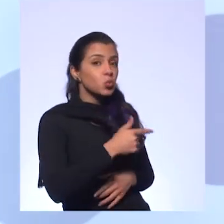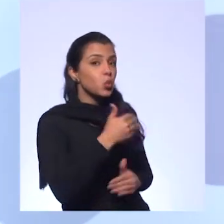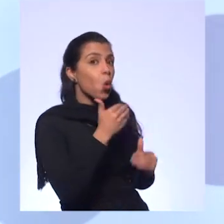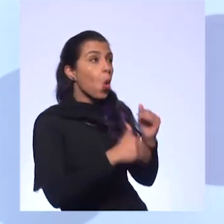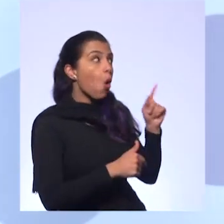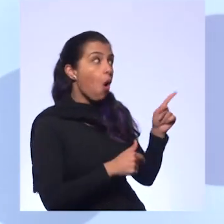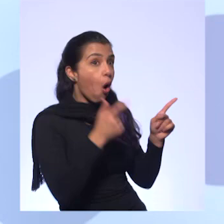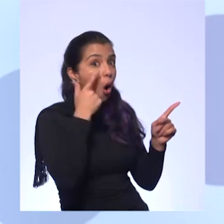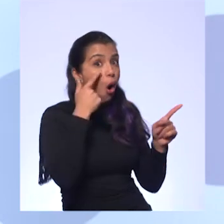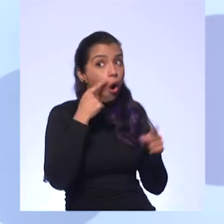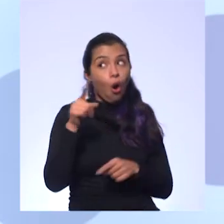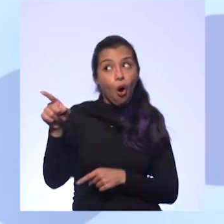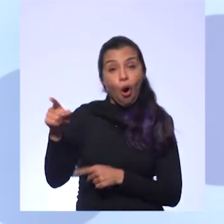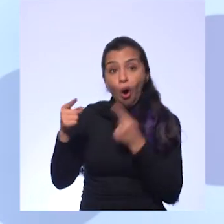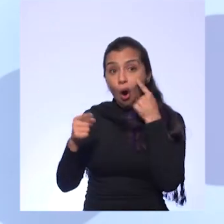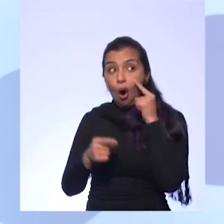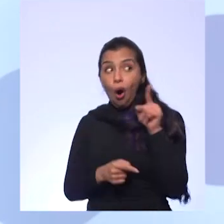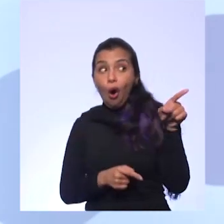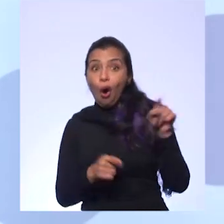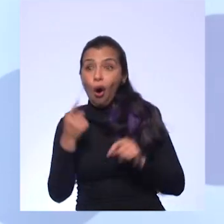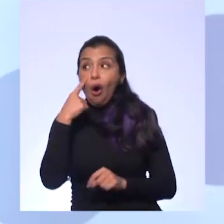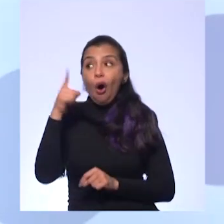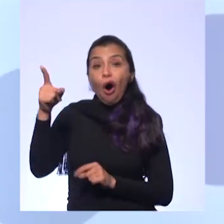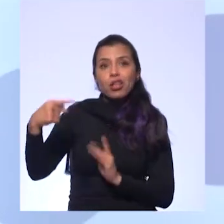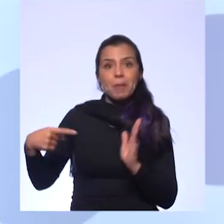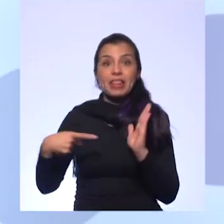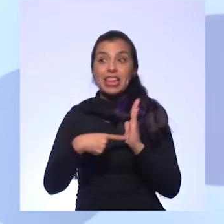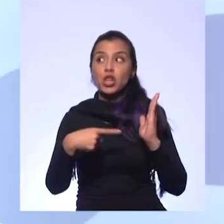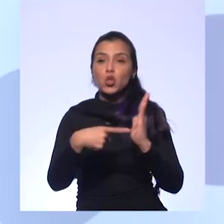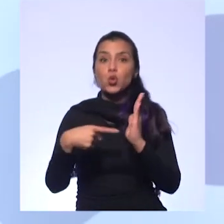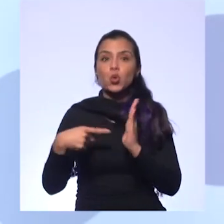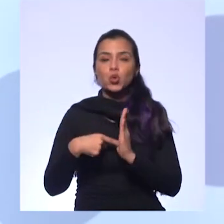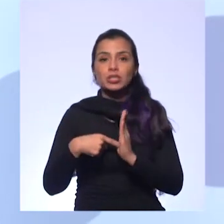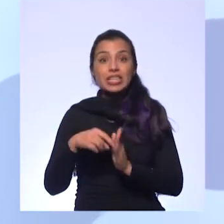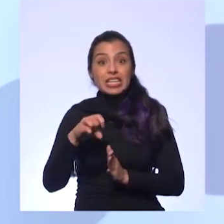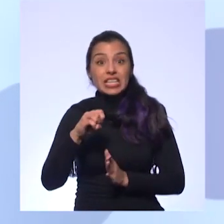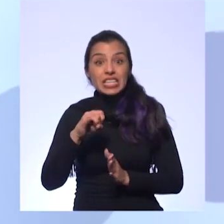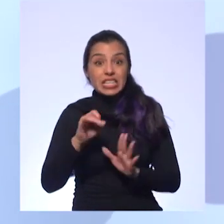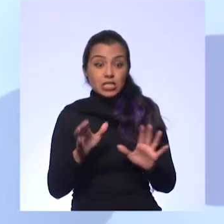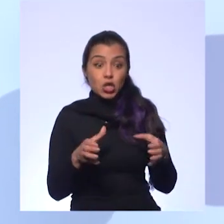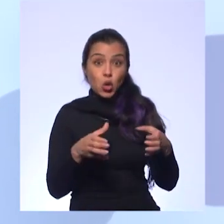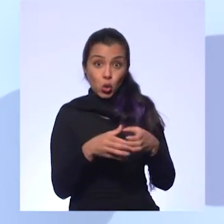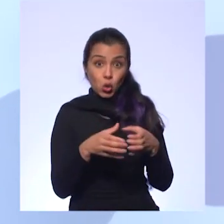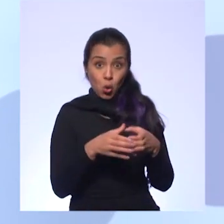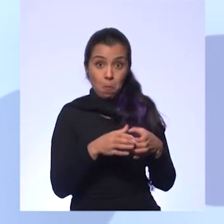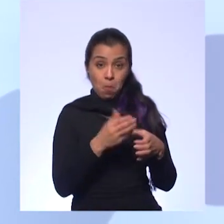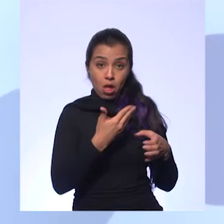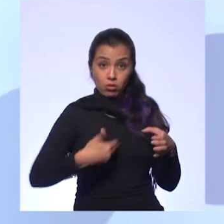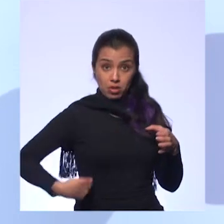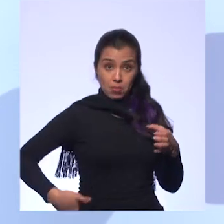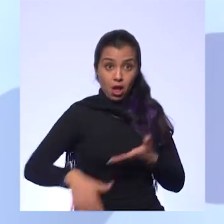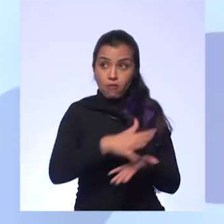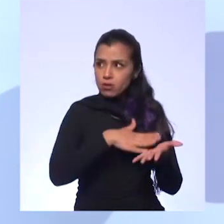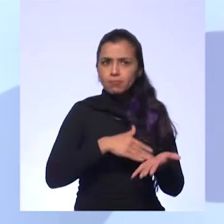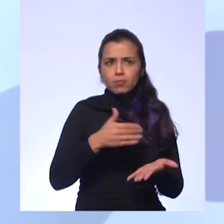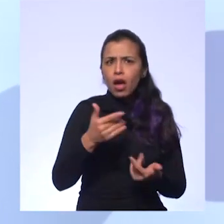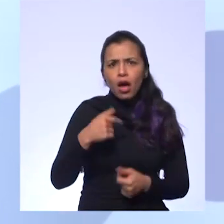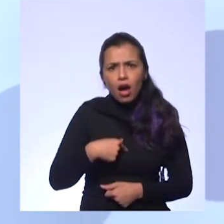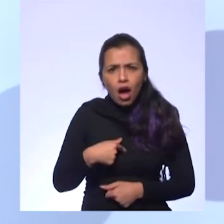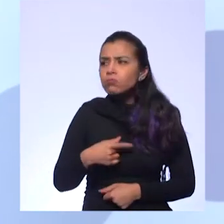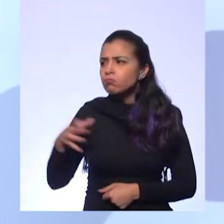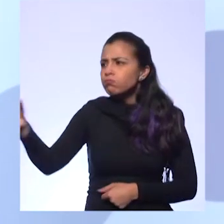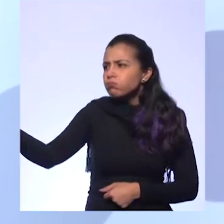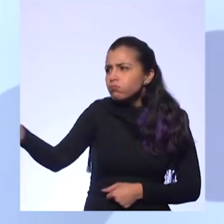fulano ali se posicionou contra o confisco de terras dos nobres. Se isso chegasse nos ouvidos desse tribunal revolucionário, essa pessoa já era presa